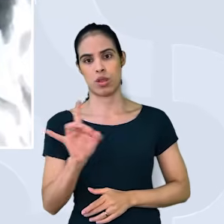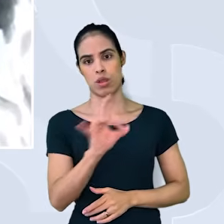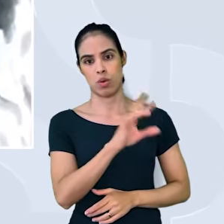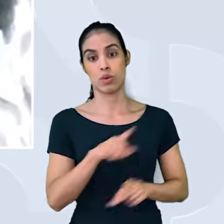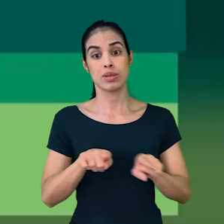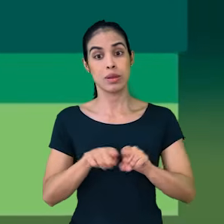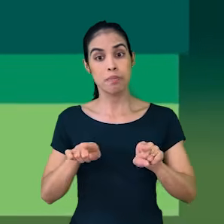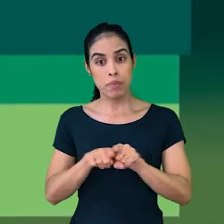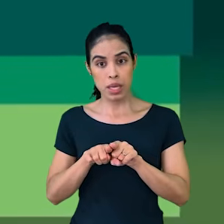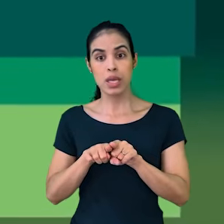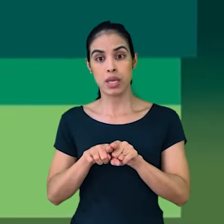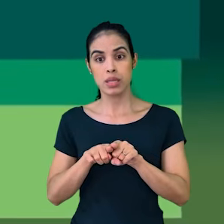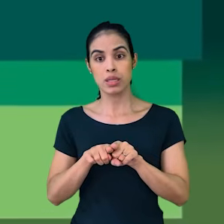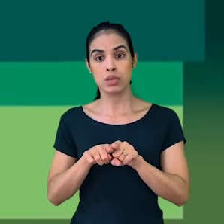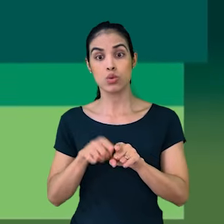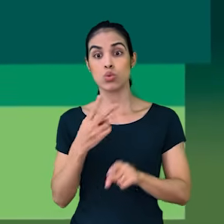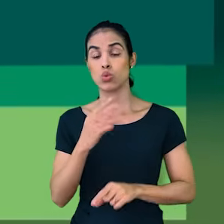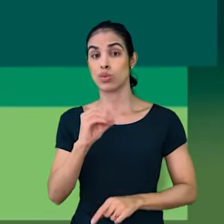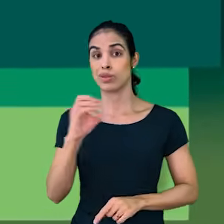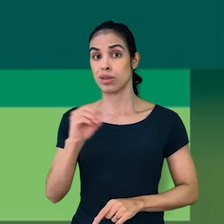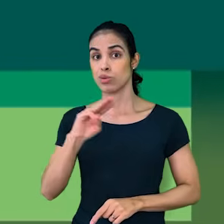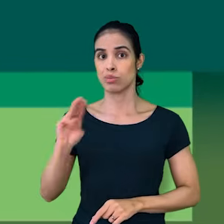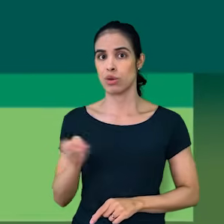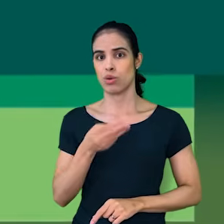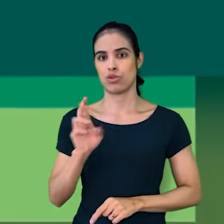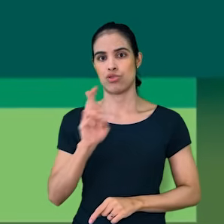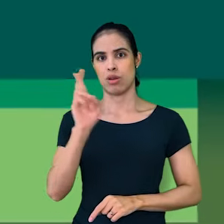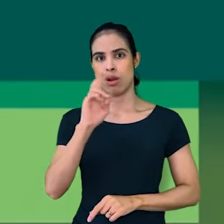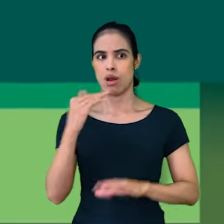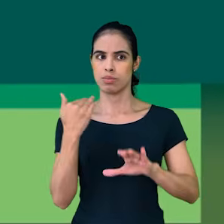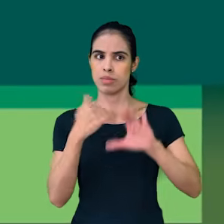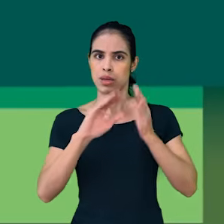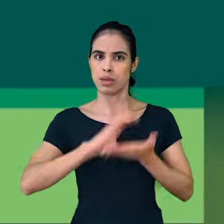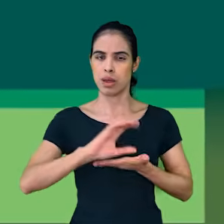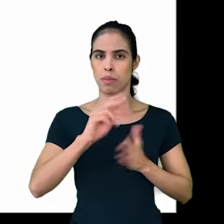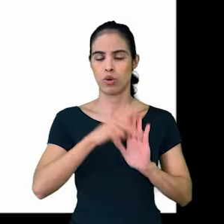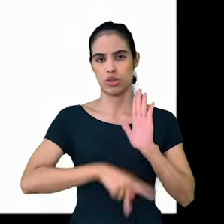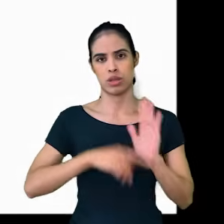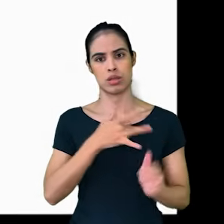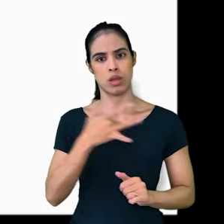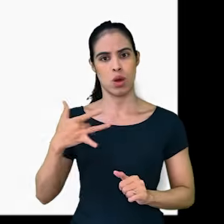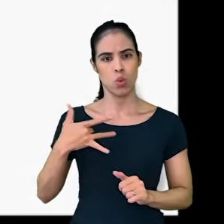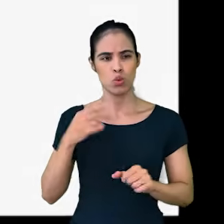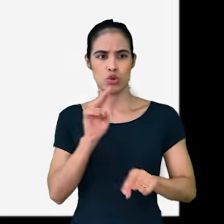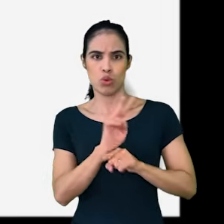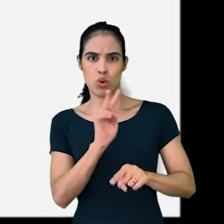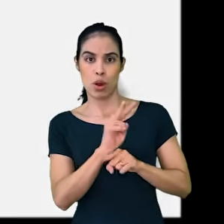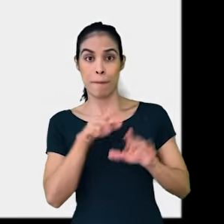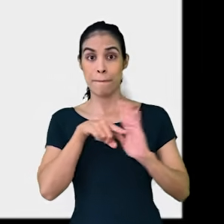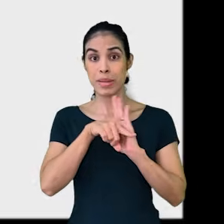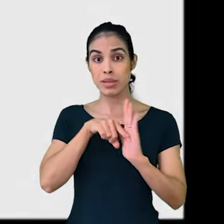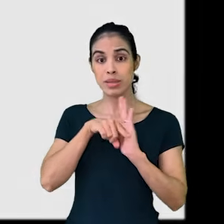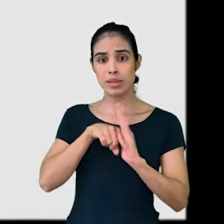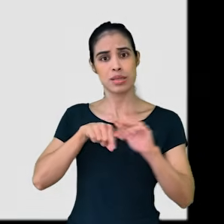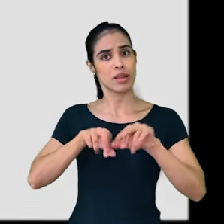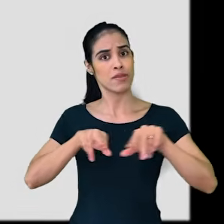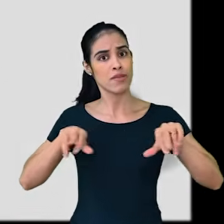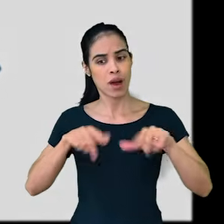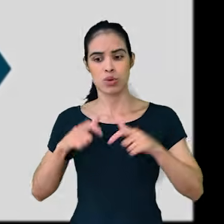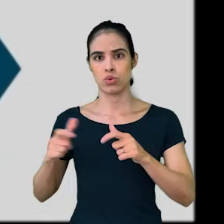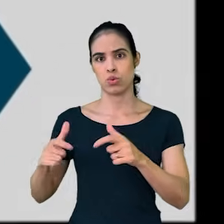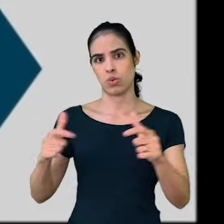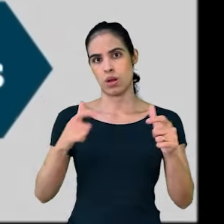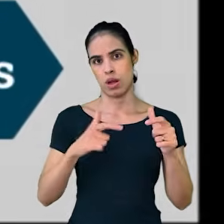reconhecidos. Também foram destinados R$ 200 milhões a projetos de saúde, prevenção e pesquisa